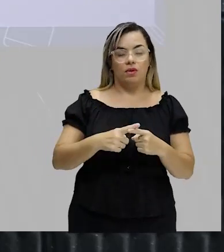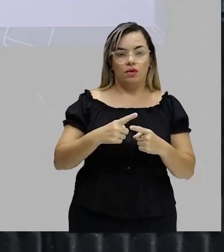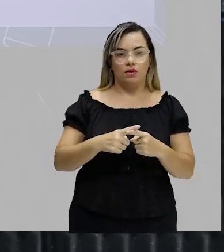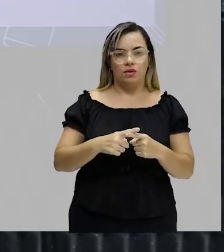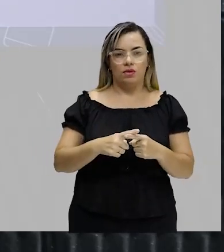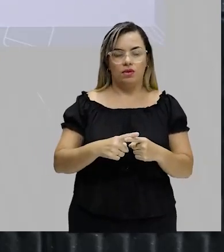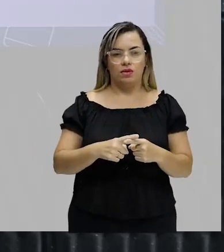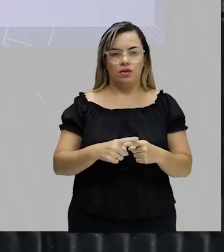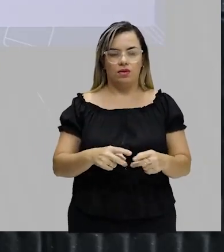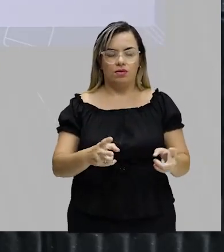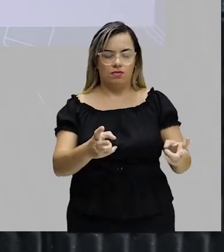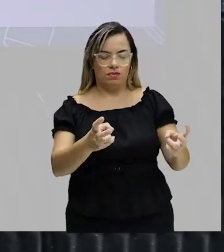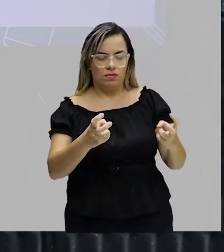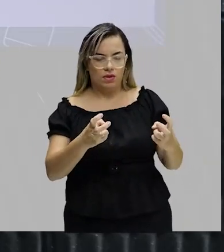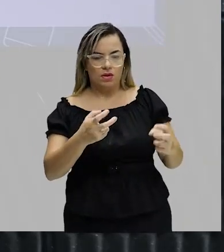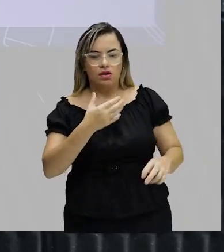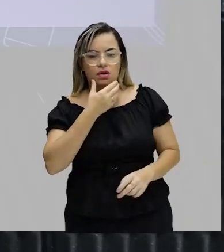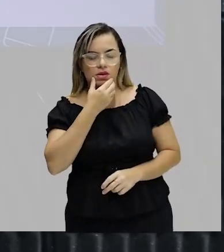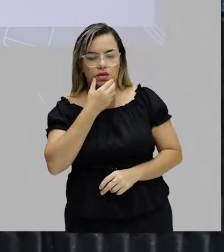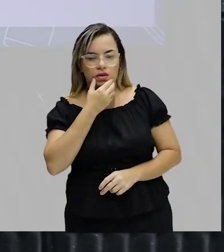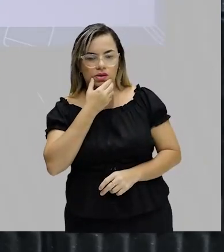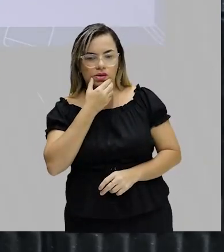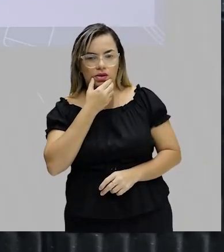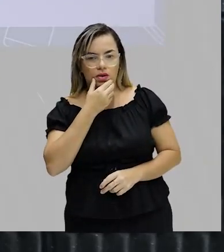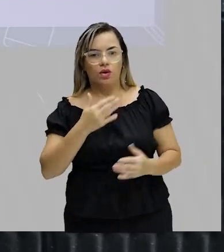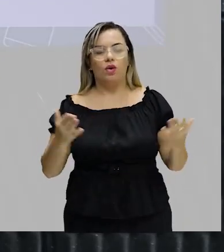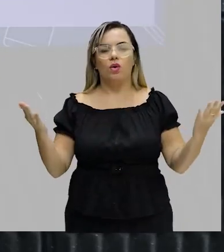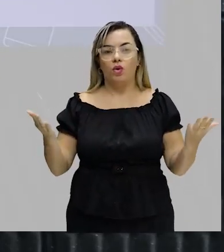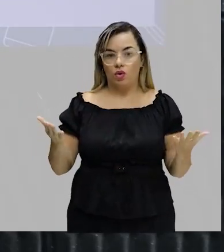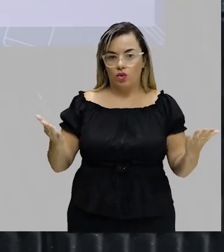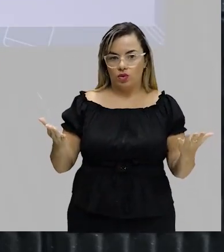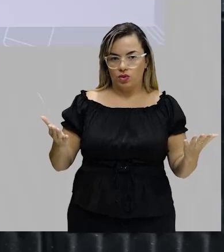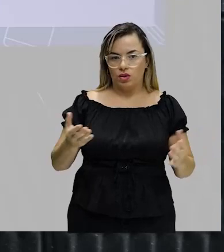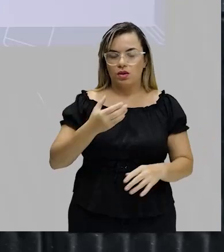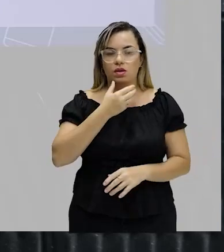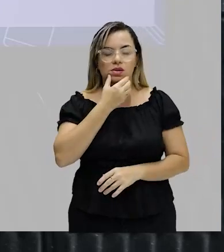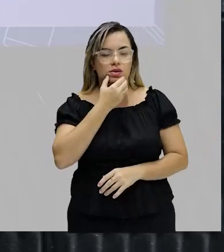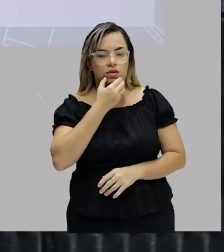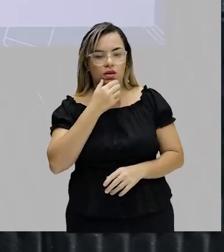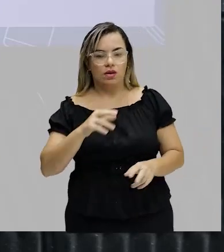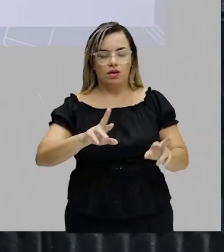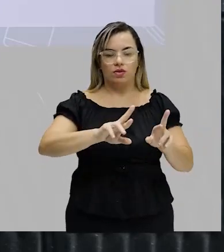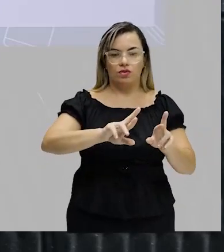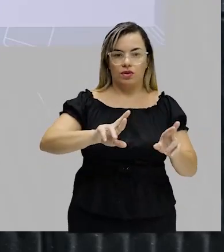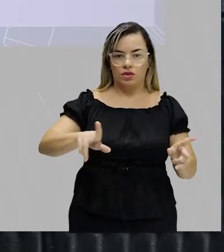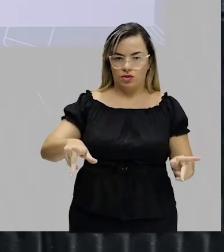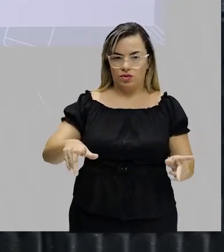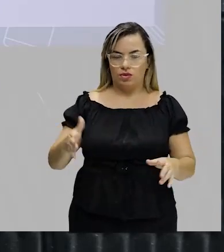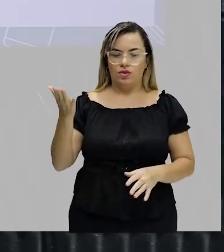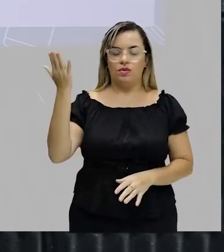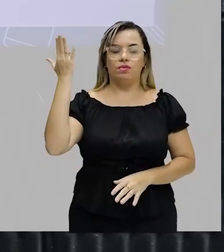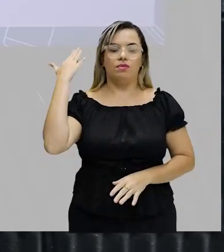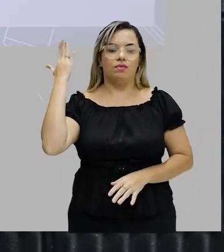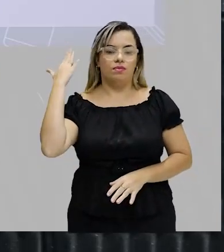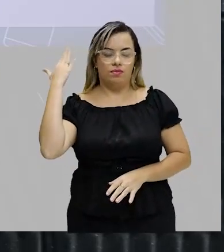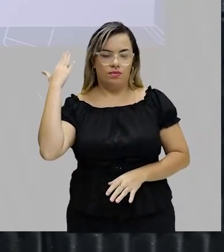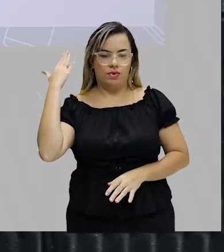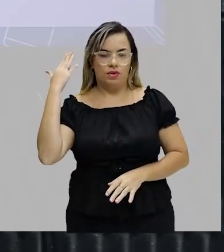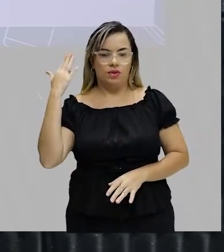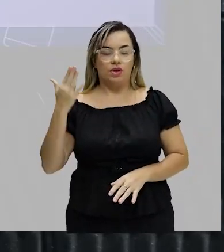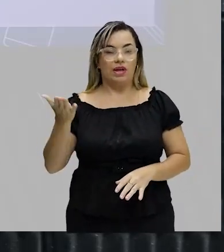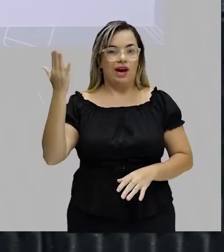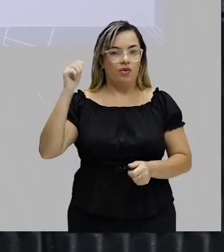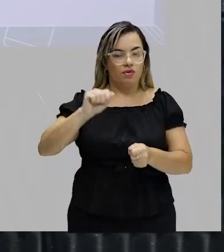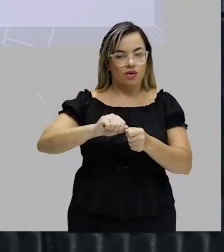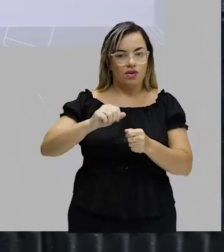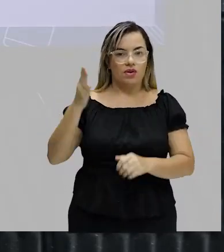viram em inglês, ou como vocês vão ver hoje em língua inglesa, nós temos diferentes tipos de passado. Ação que aconteceu no passado e